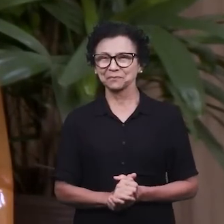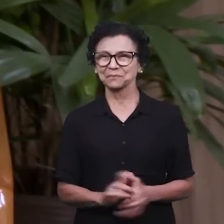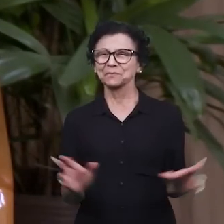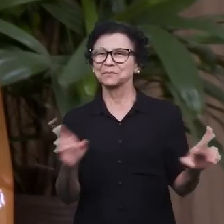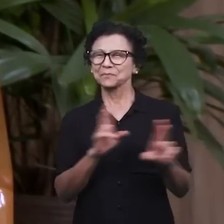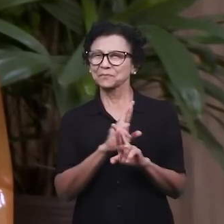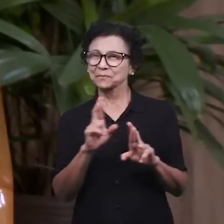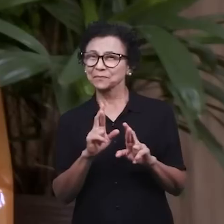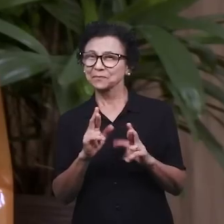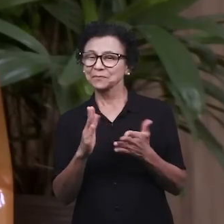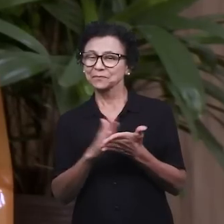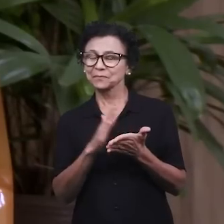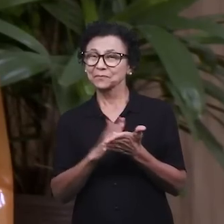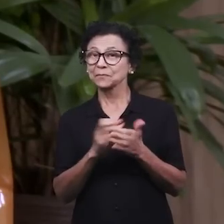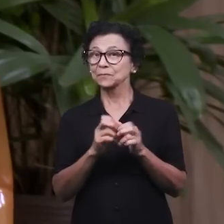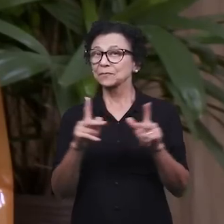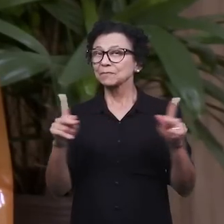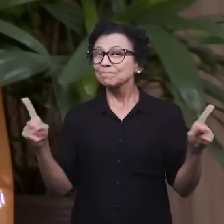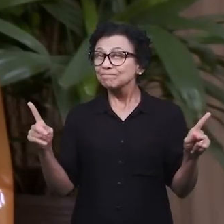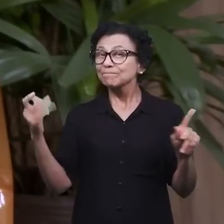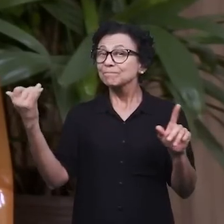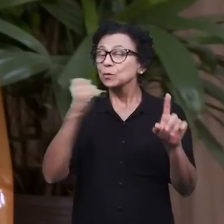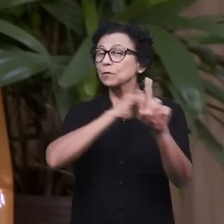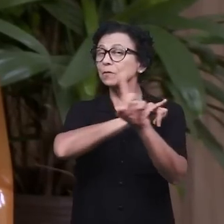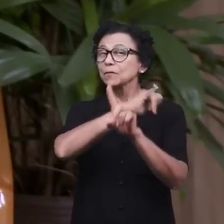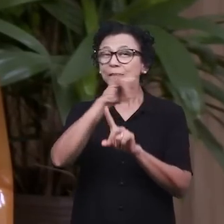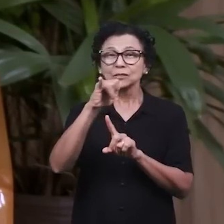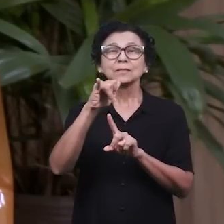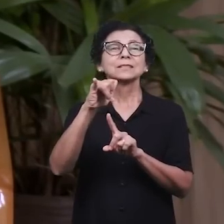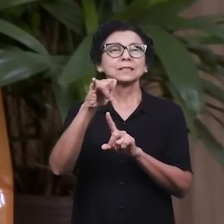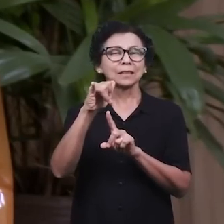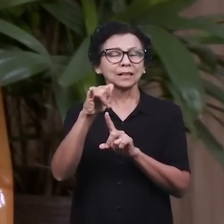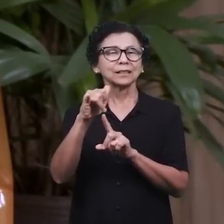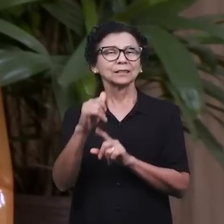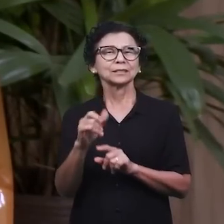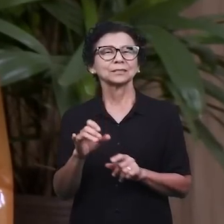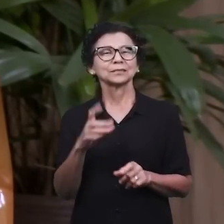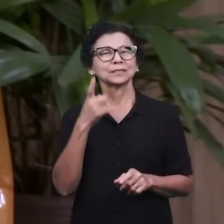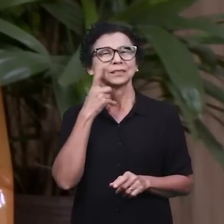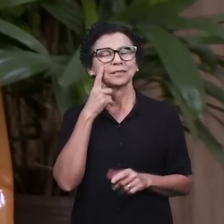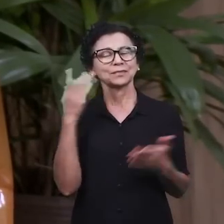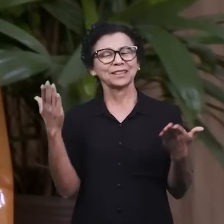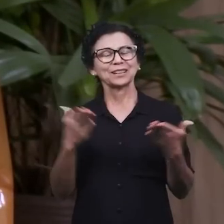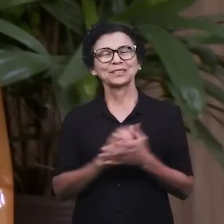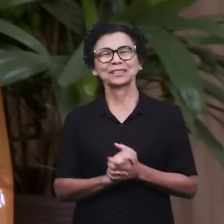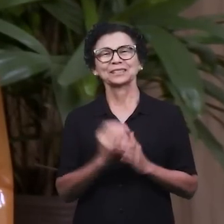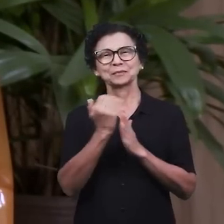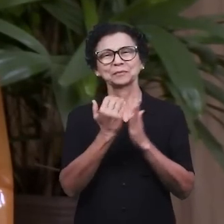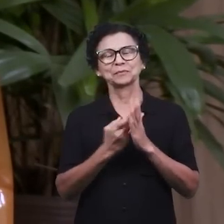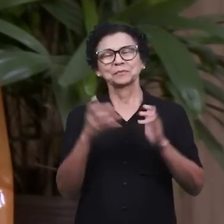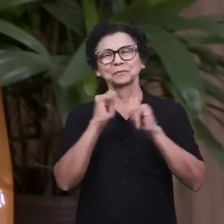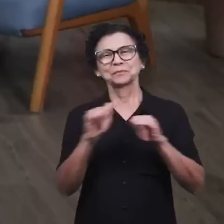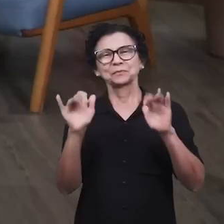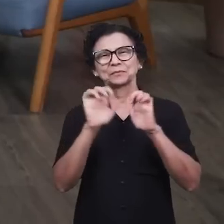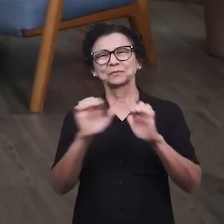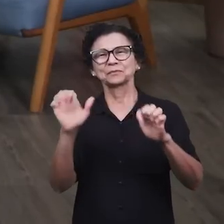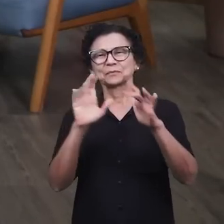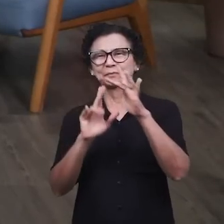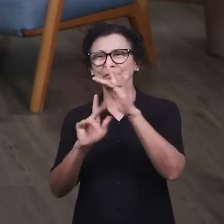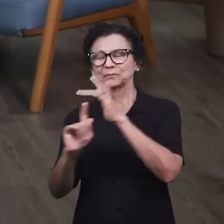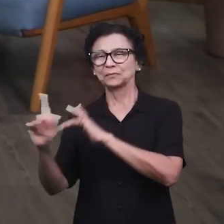como revelações para esse momento que nós estamos vivendo hoje? O que acontece hoje no mundo que